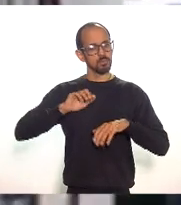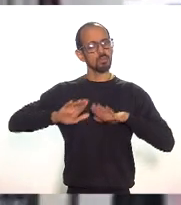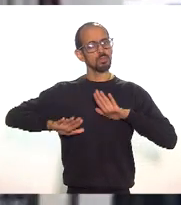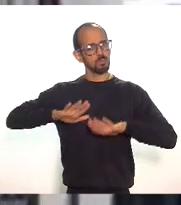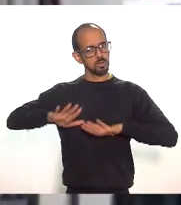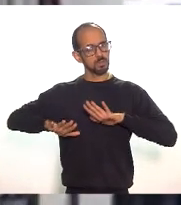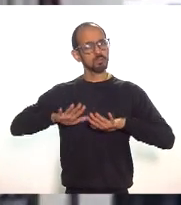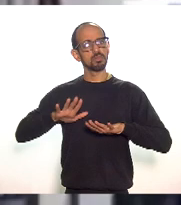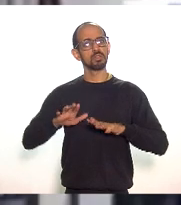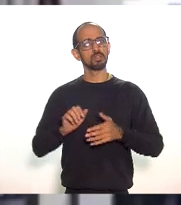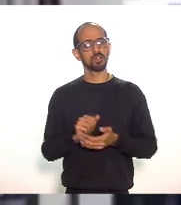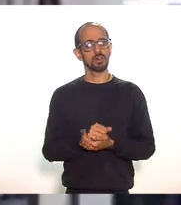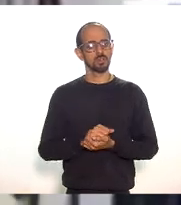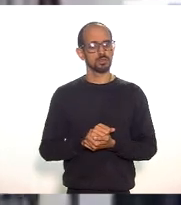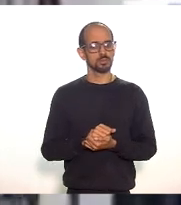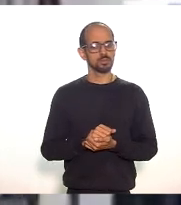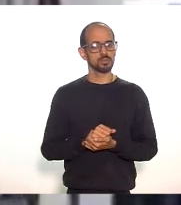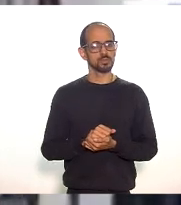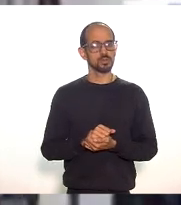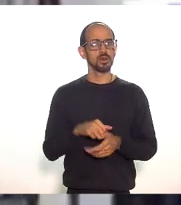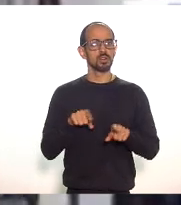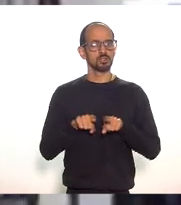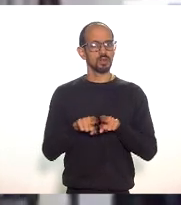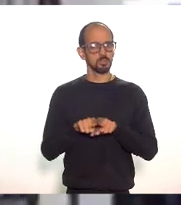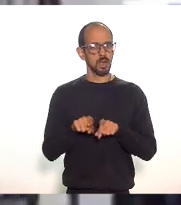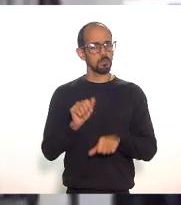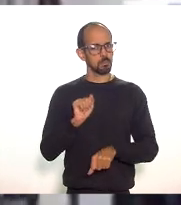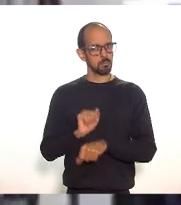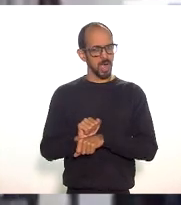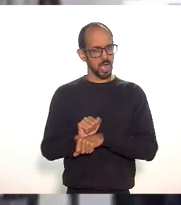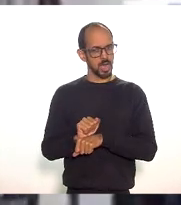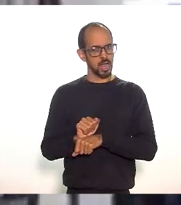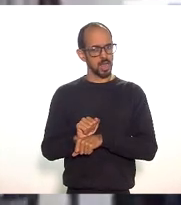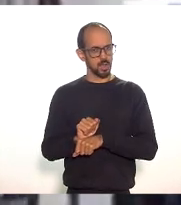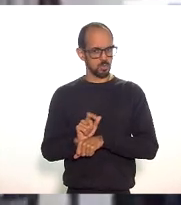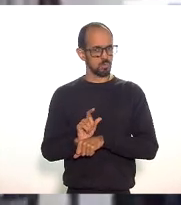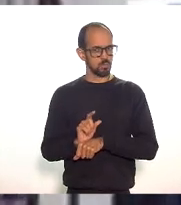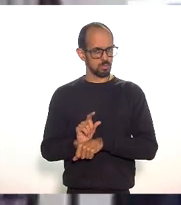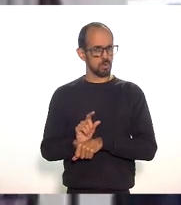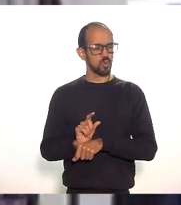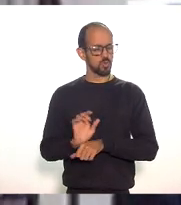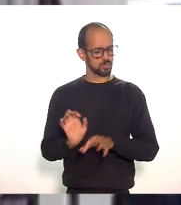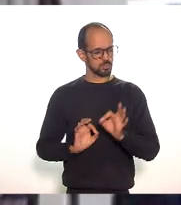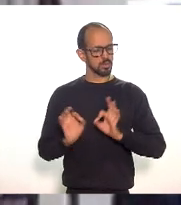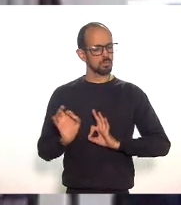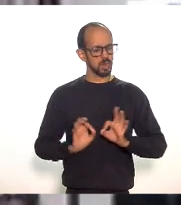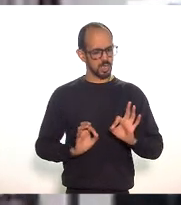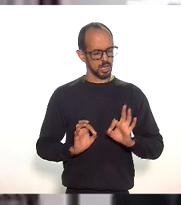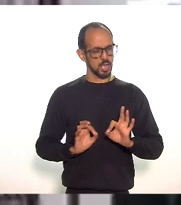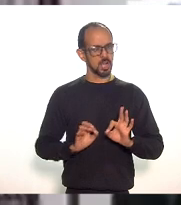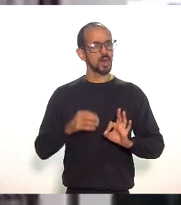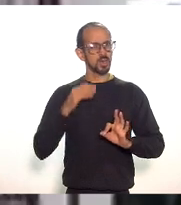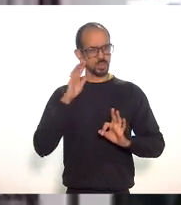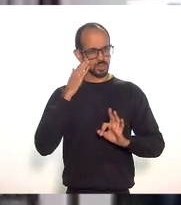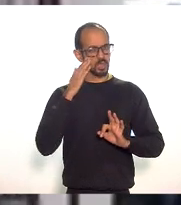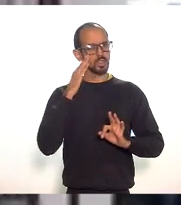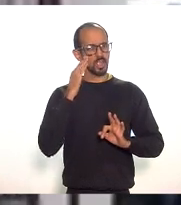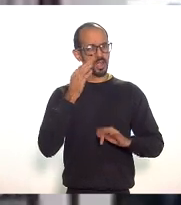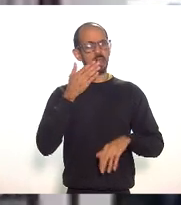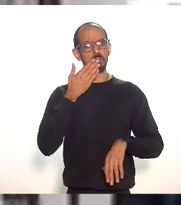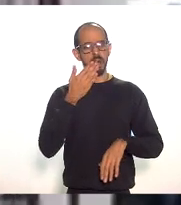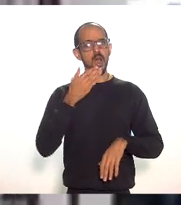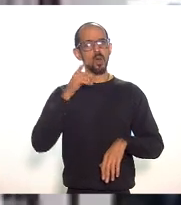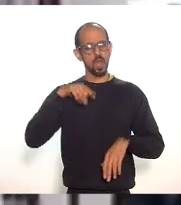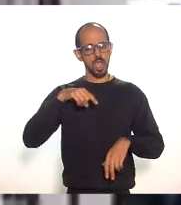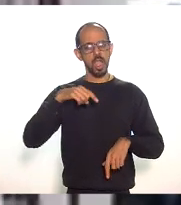entendeu? Tirar um pouco o pé do acelerador, se preparar, entender qual é a